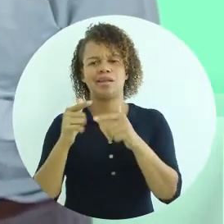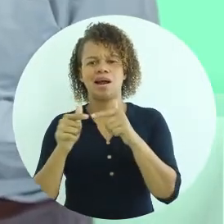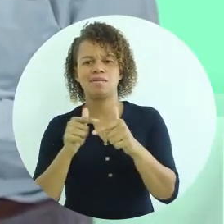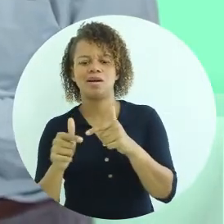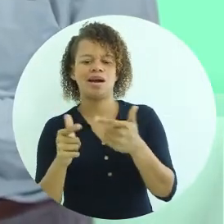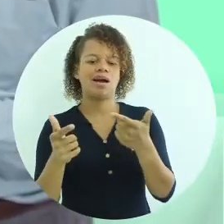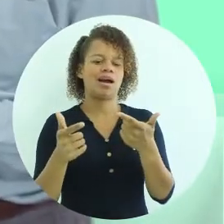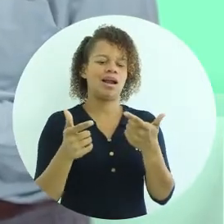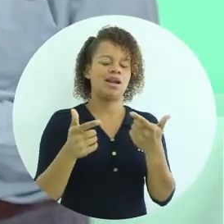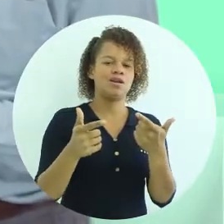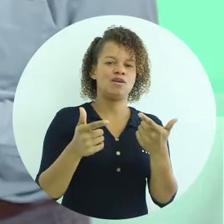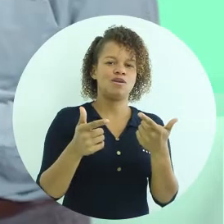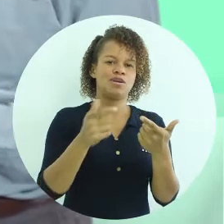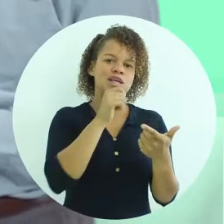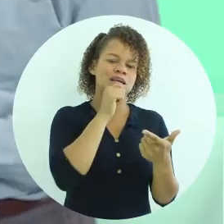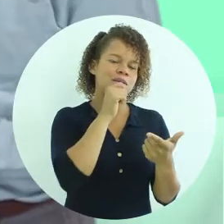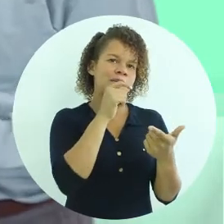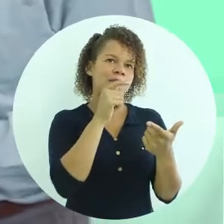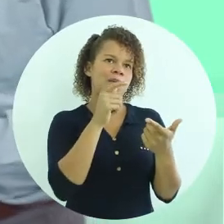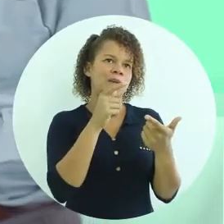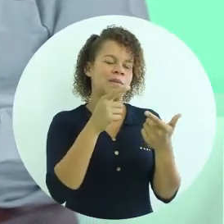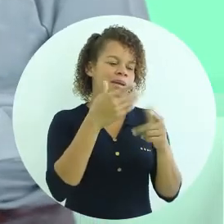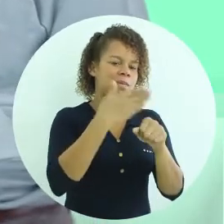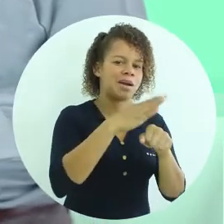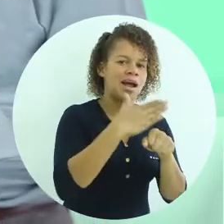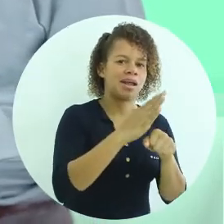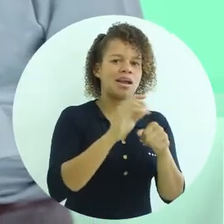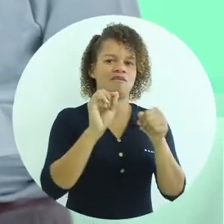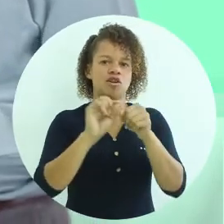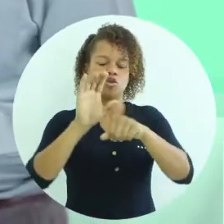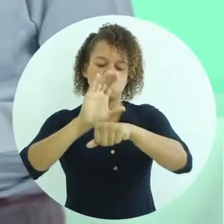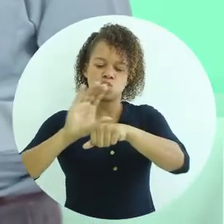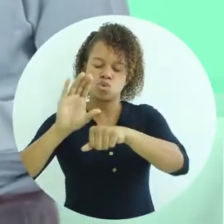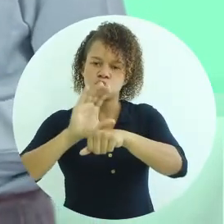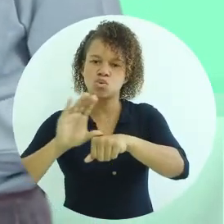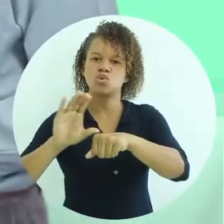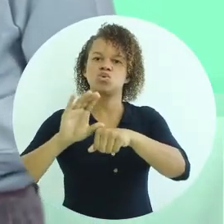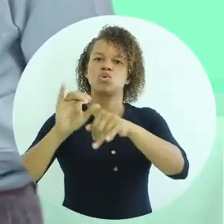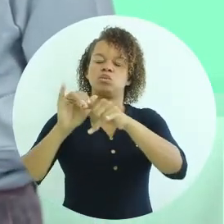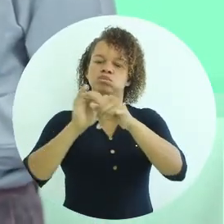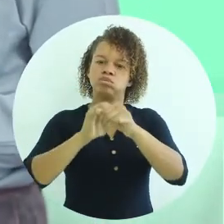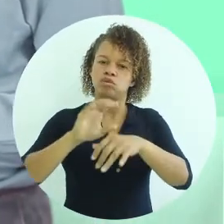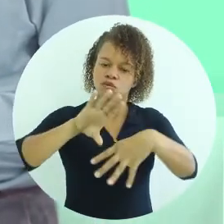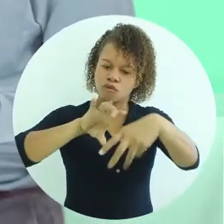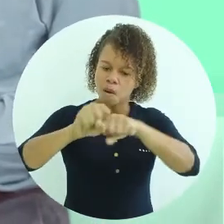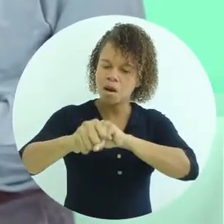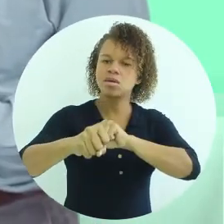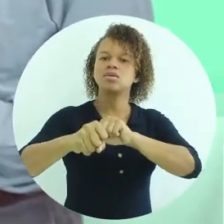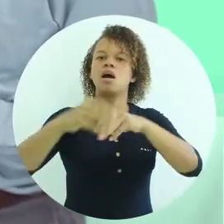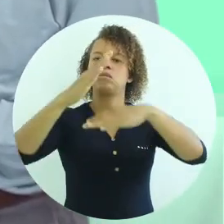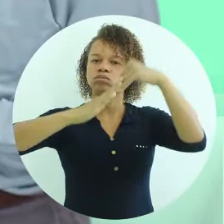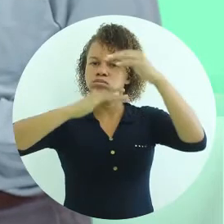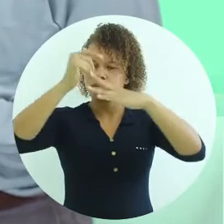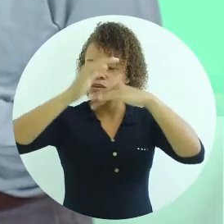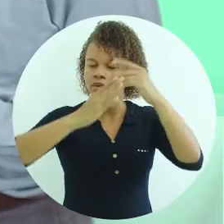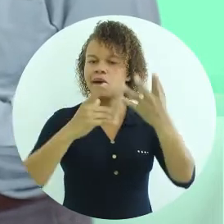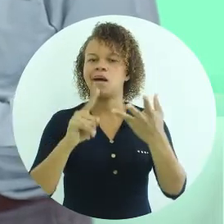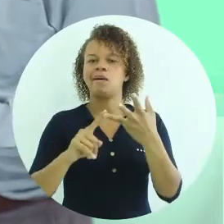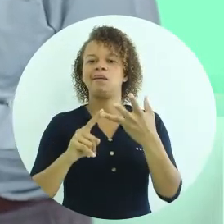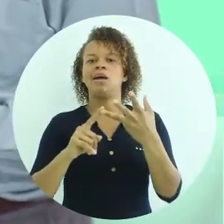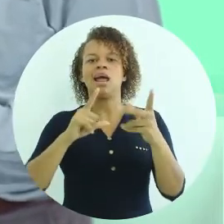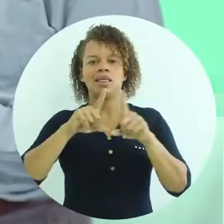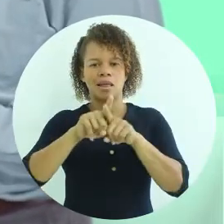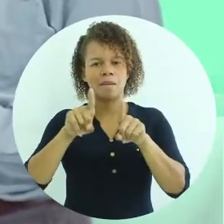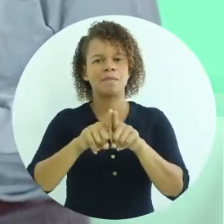despachante aduaneiro para ter aquela aprendizagem prática, fazer cursos também na área, né, de formação de despacho aduaneiro ou até